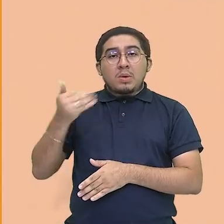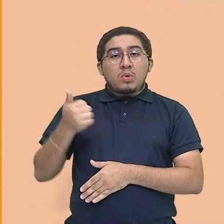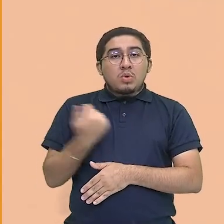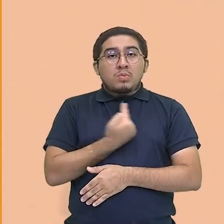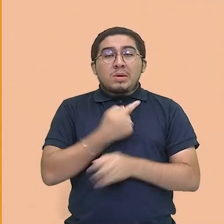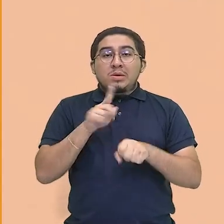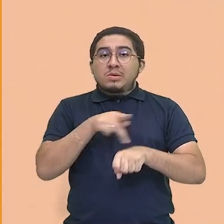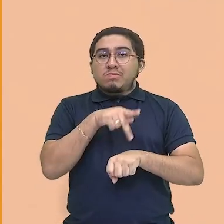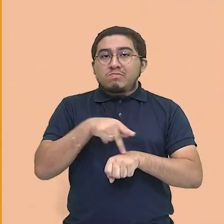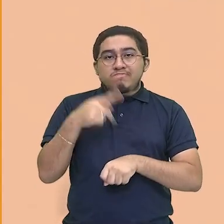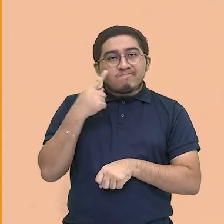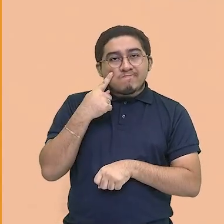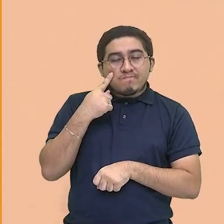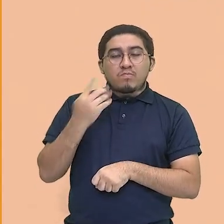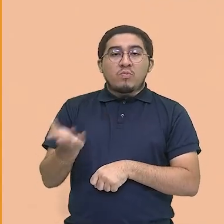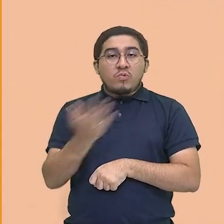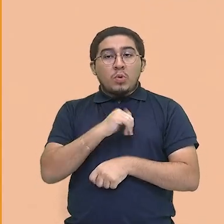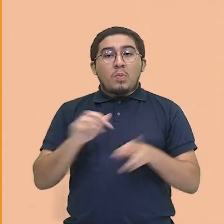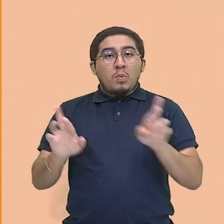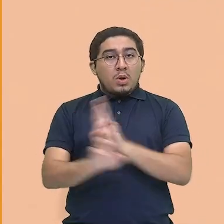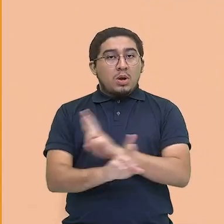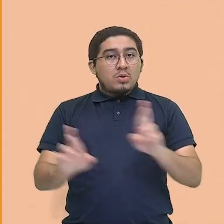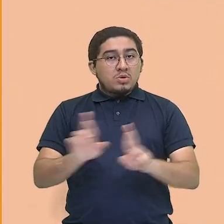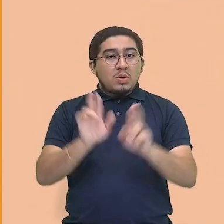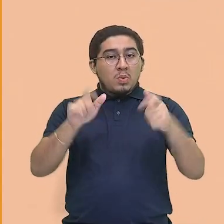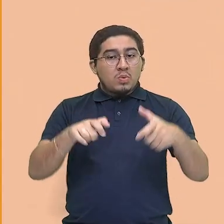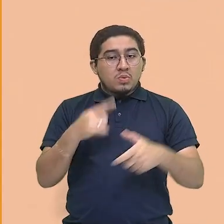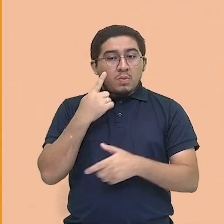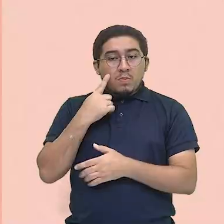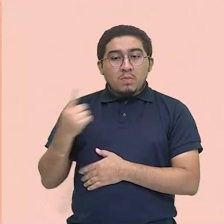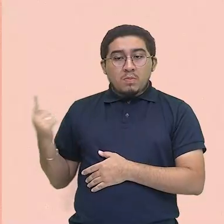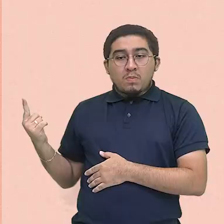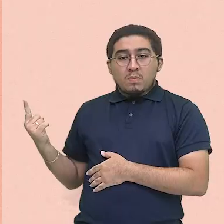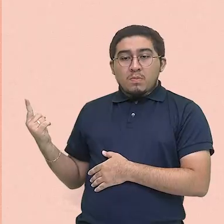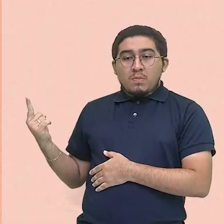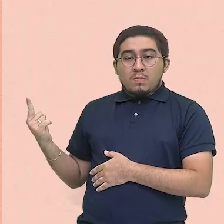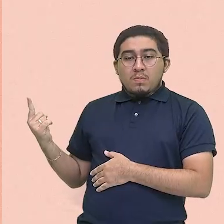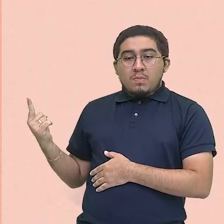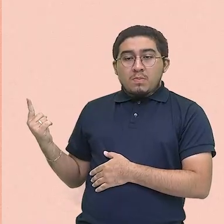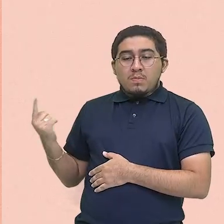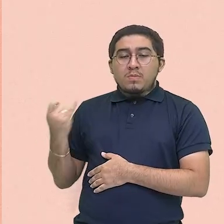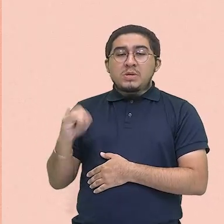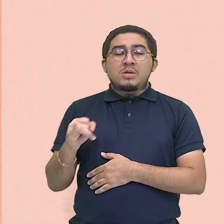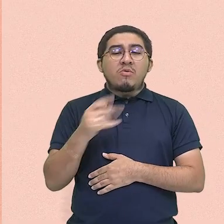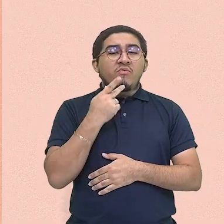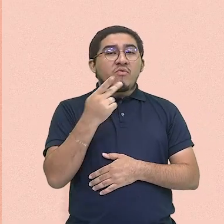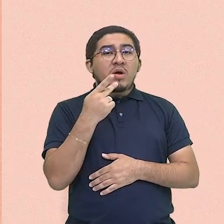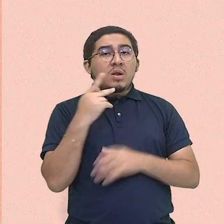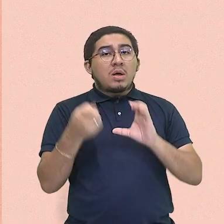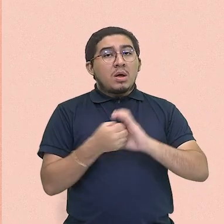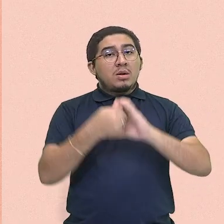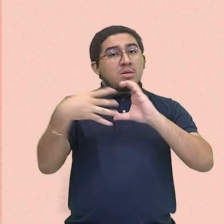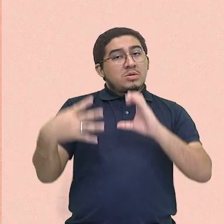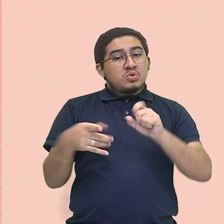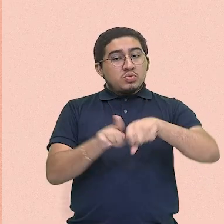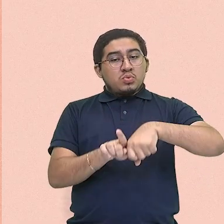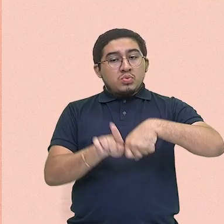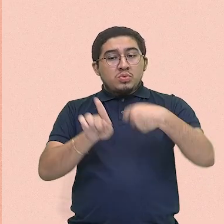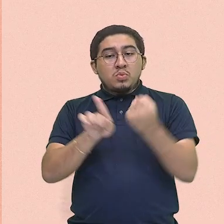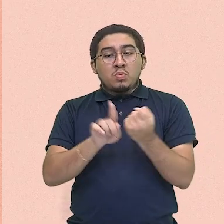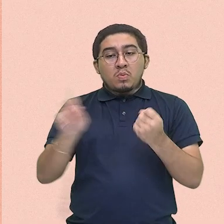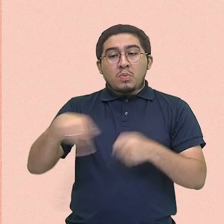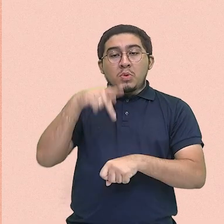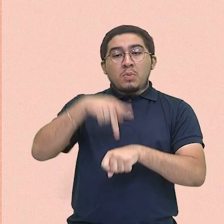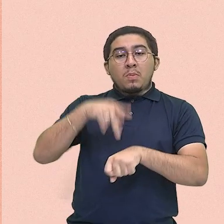nosso país? Vamos relacioná-las aqui para vocês ao falarmos de características sociais do